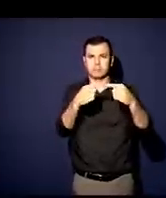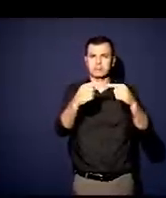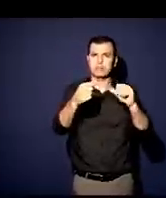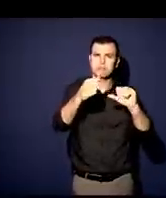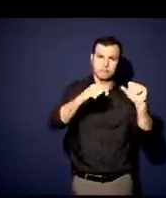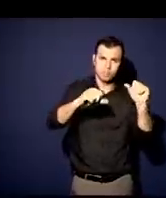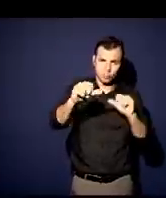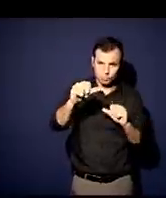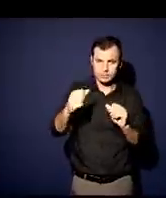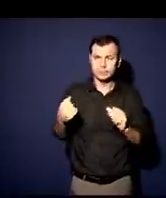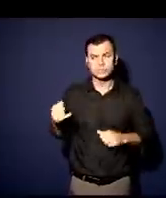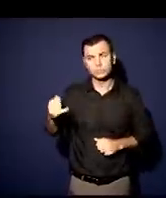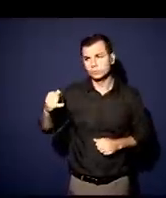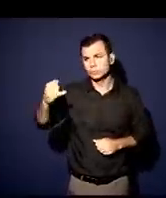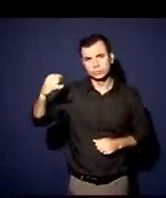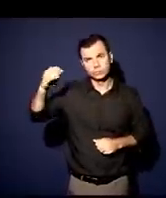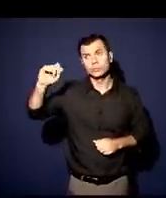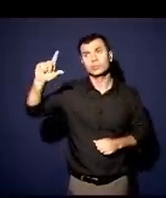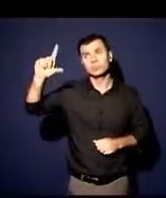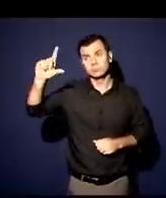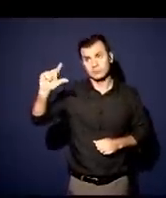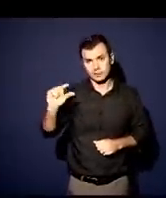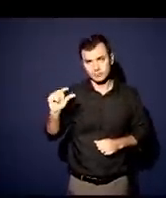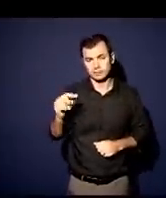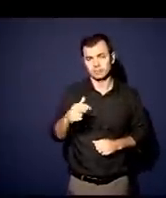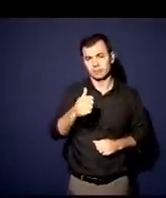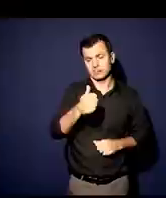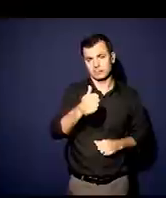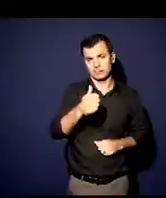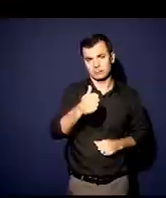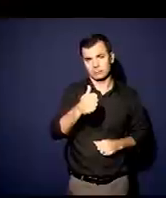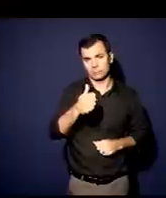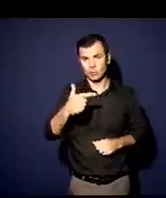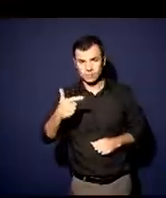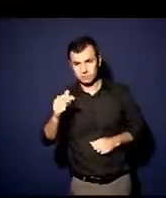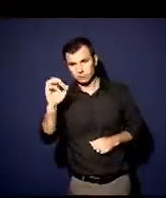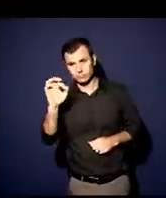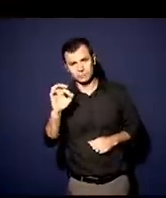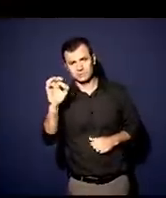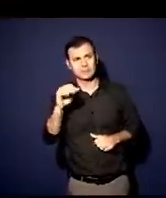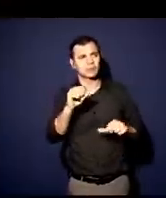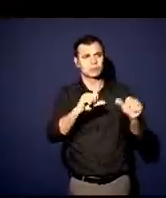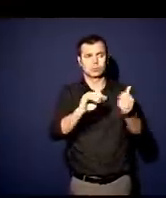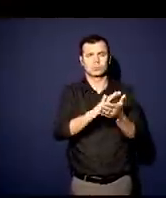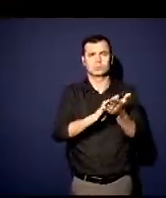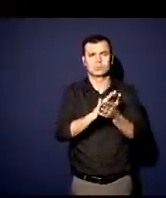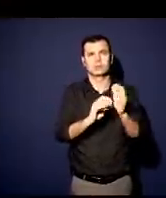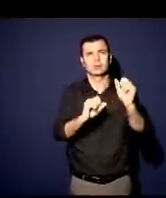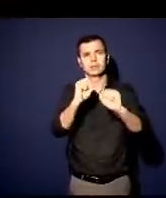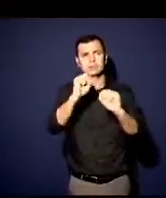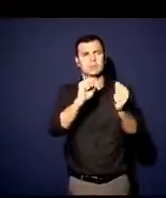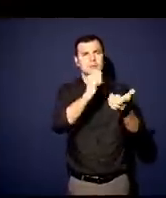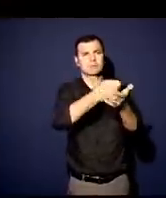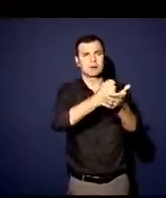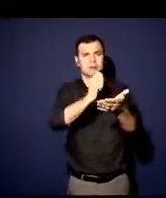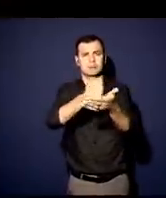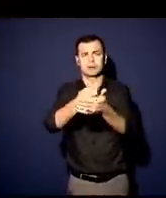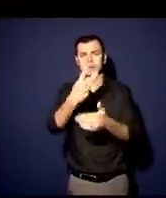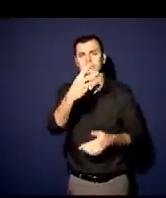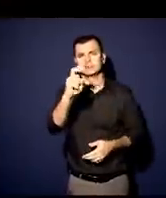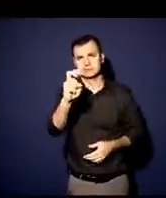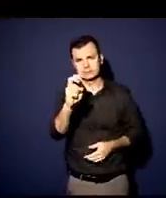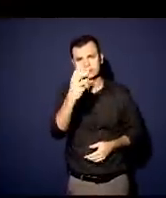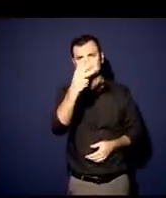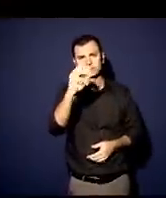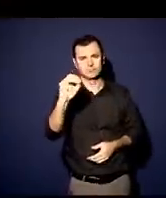deve-se baixar o juro. Acho que se baixar o juro para 12%, não vai mudar nada. As empresas estão pagando aí 25%, 30% de juros,